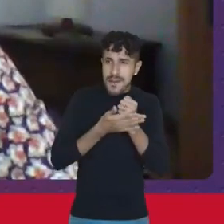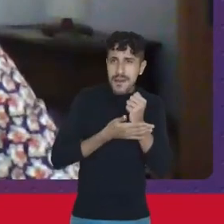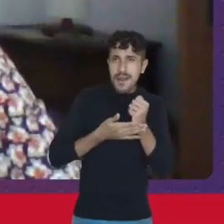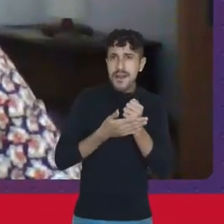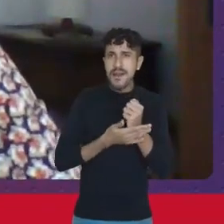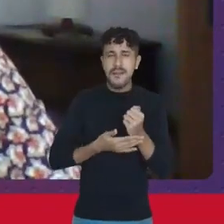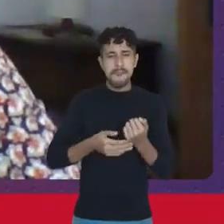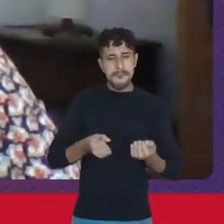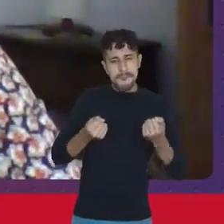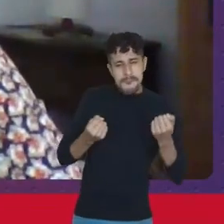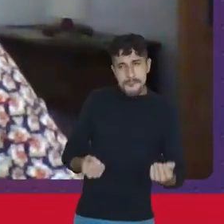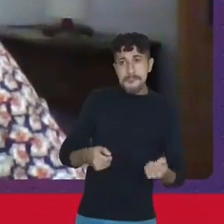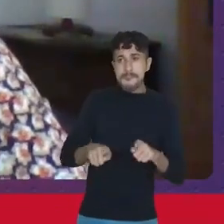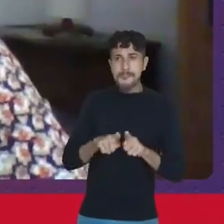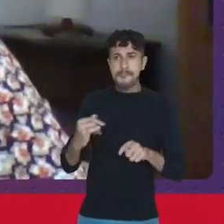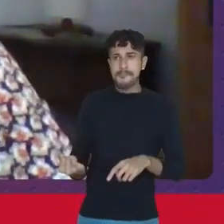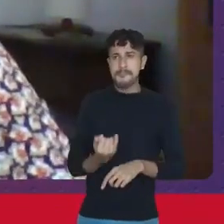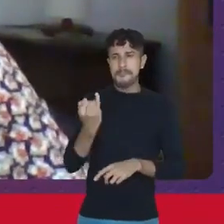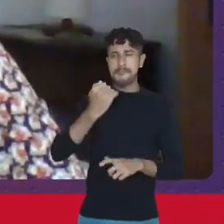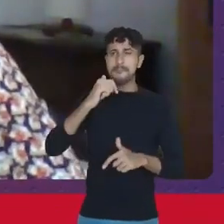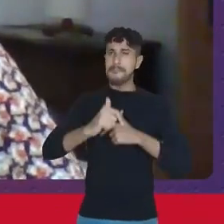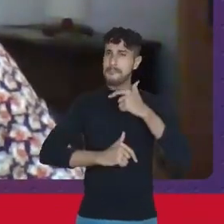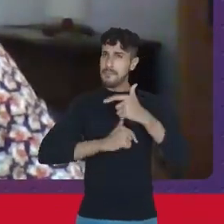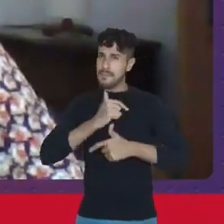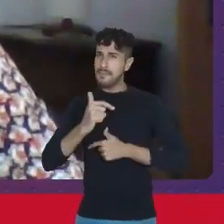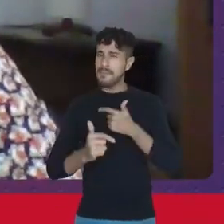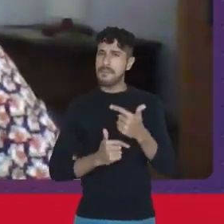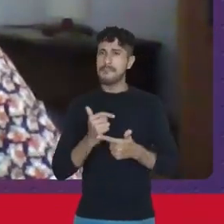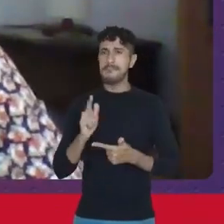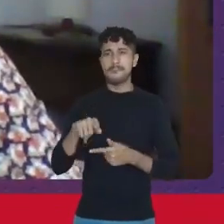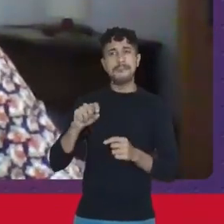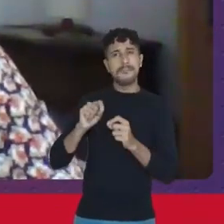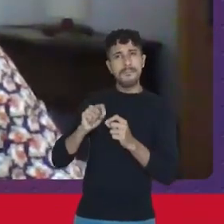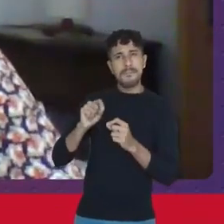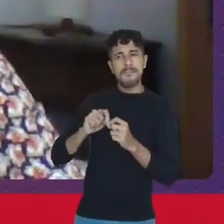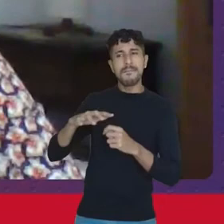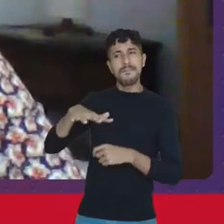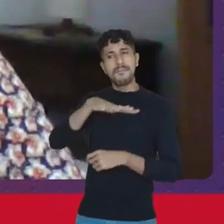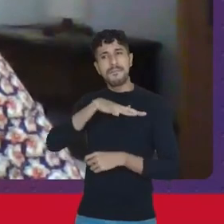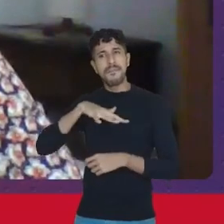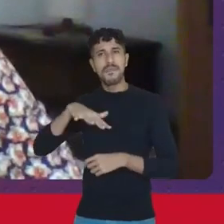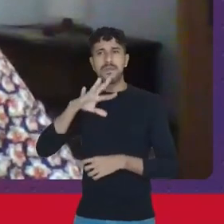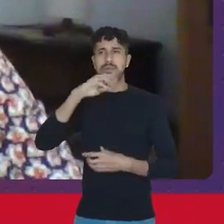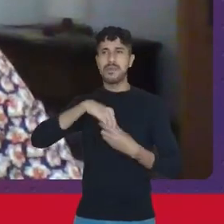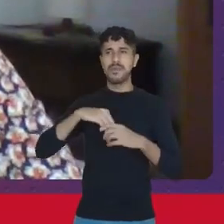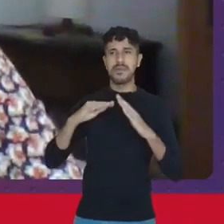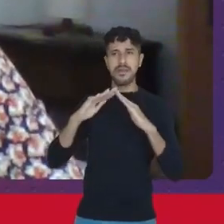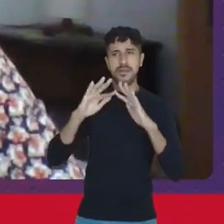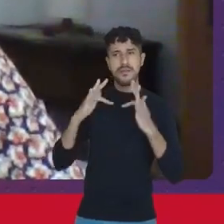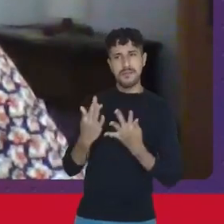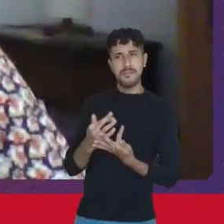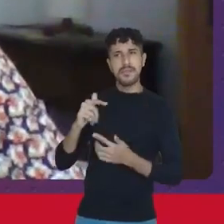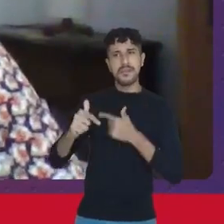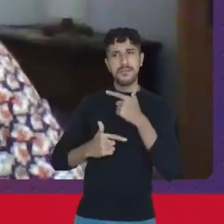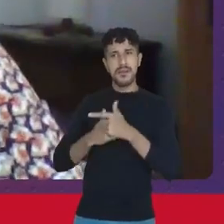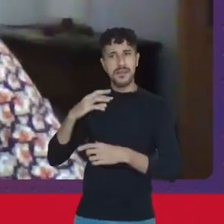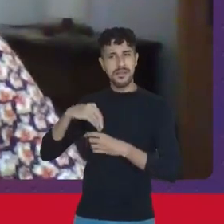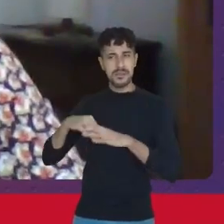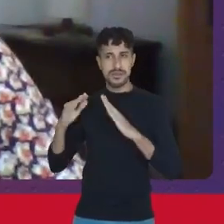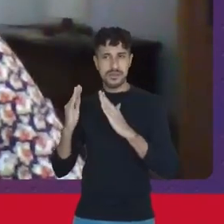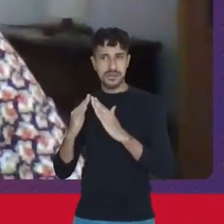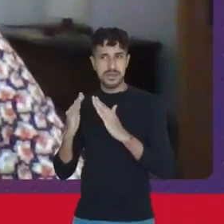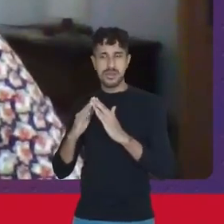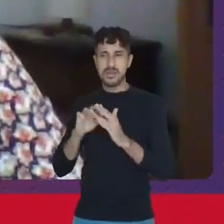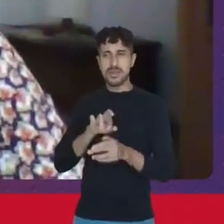peso e na importância que o trabalho que é realizado no âmbito das famílias, que é o trabalho doméstico,